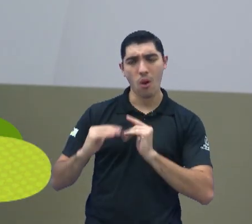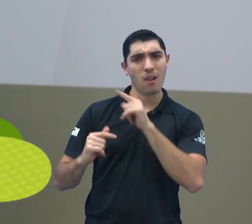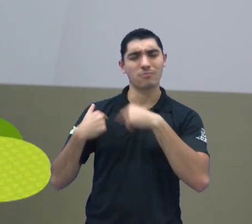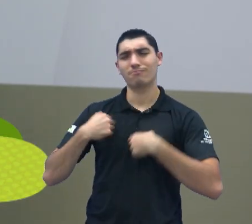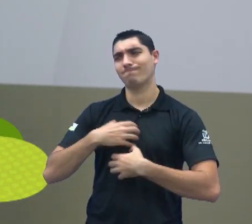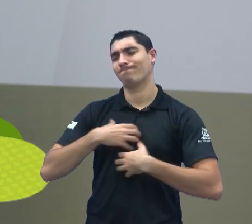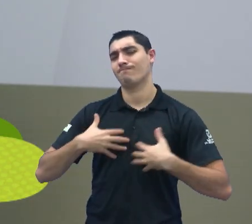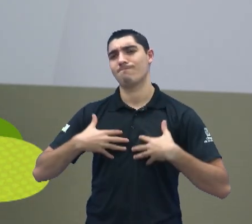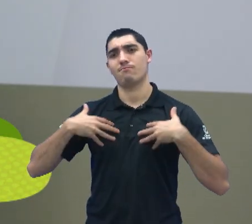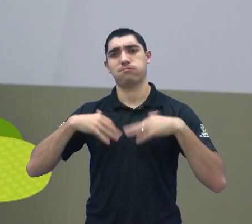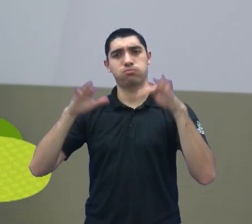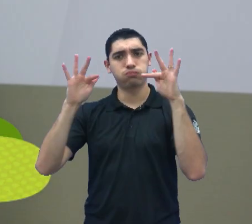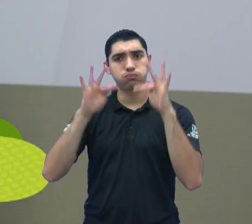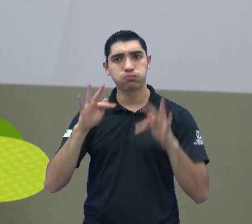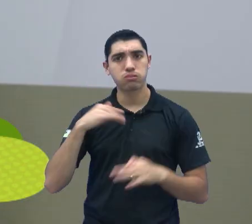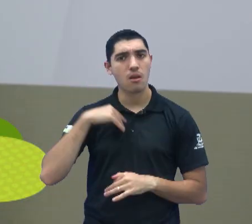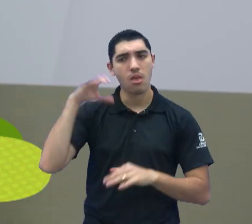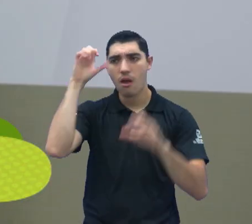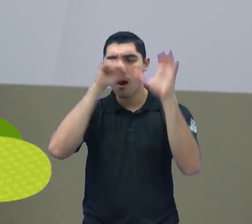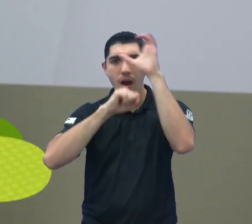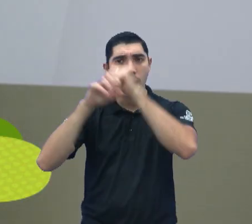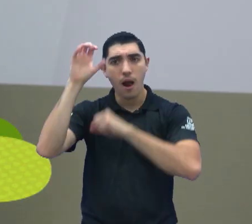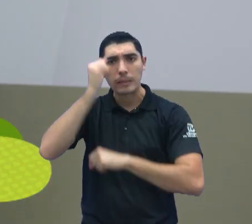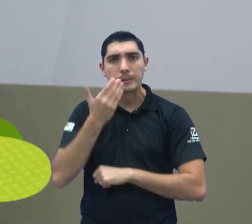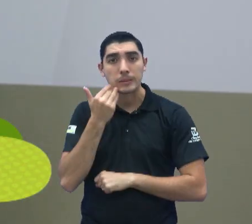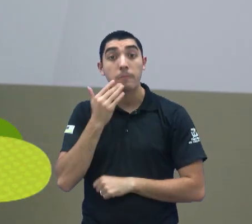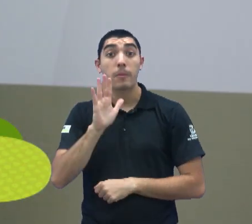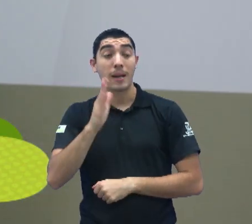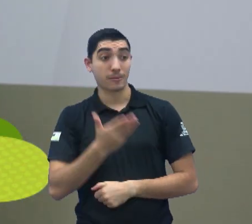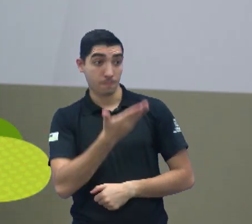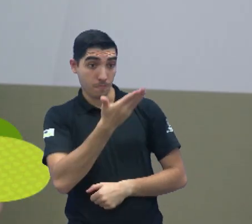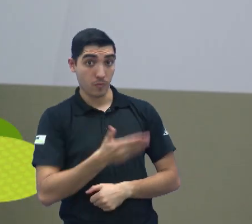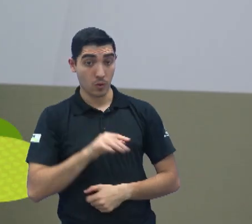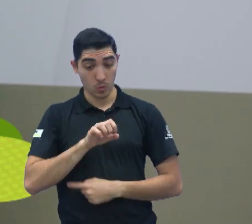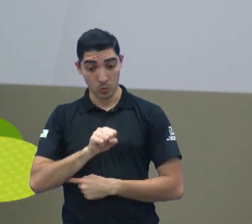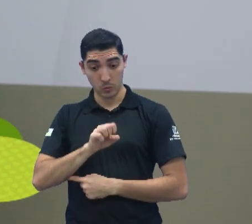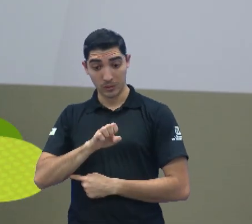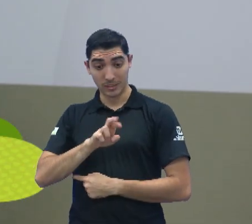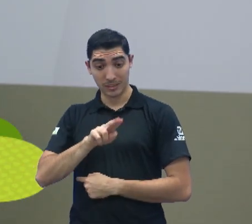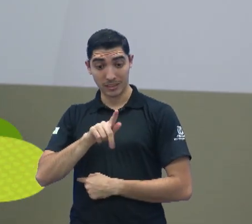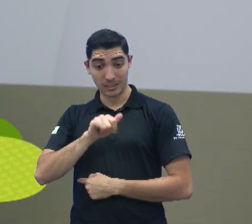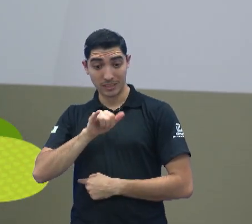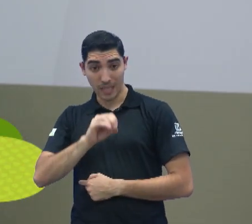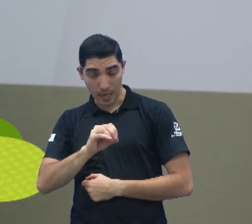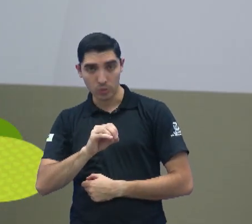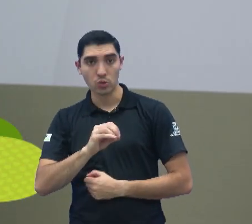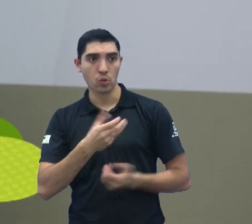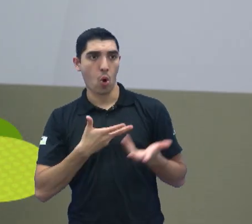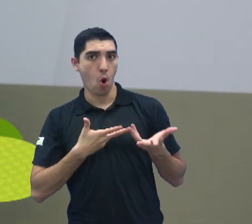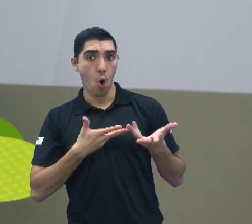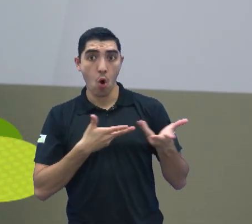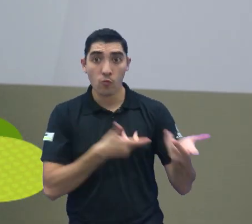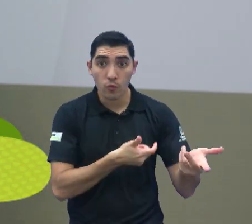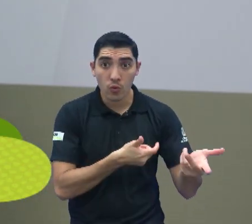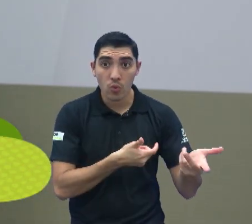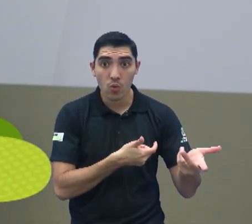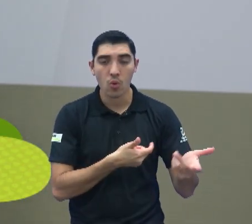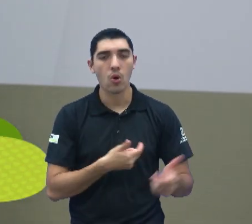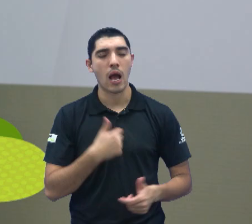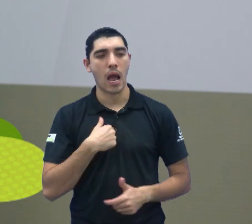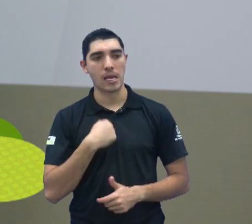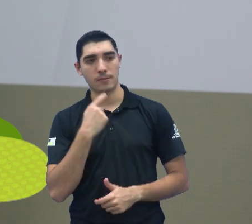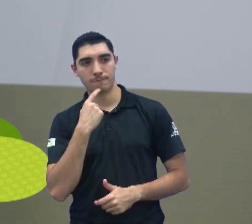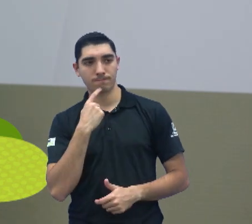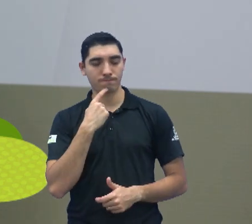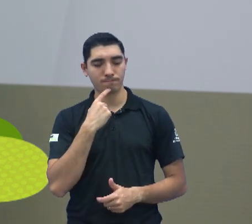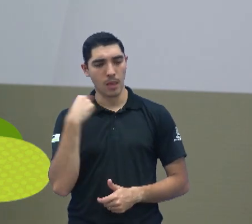demais. Só que quando o Sérgio me fez o convite para vir para cá, quando o Reinaldo saiu, eu enxergava a